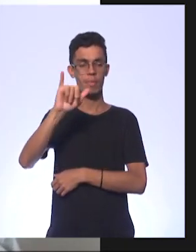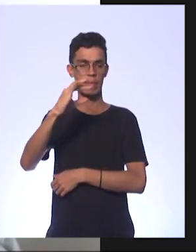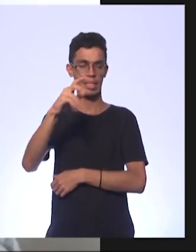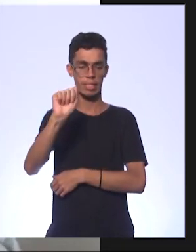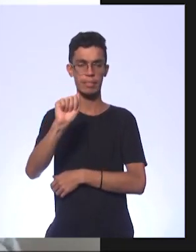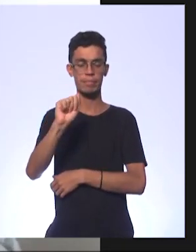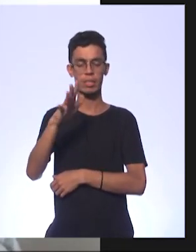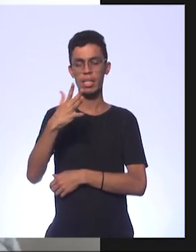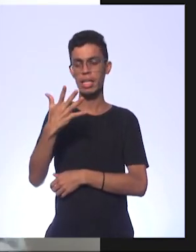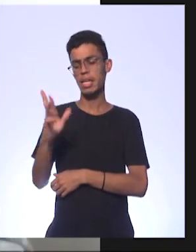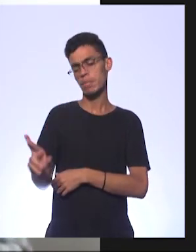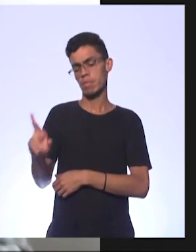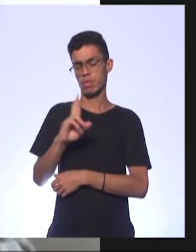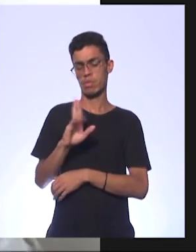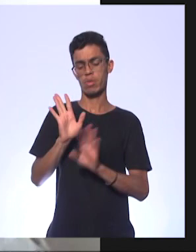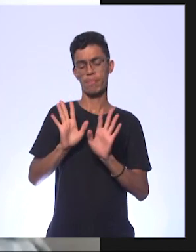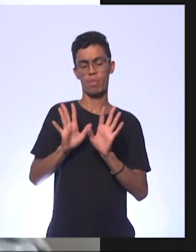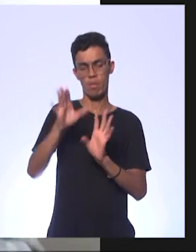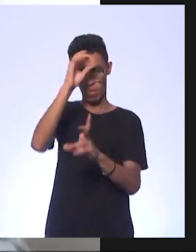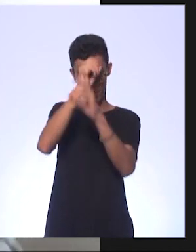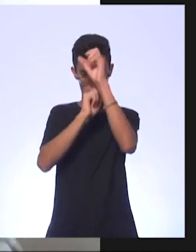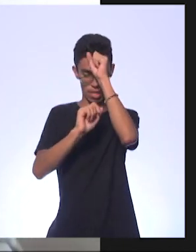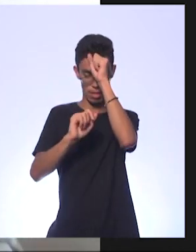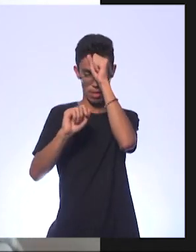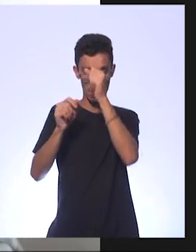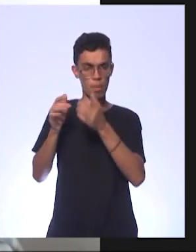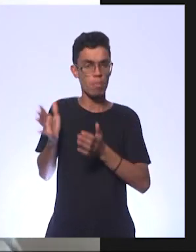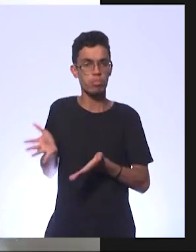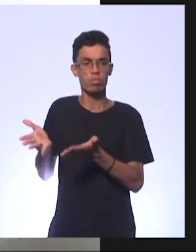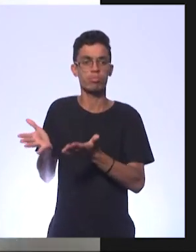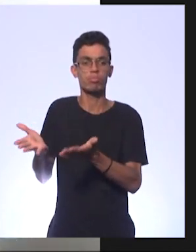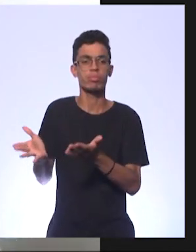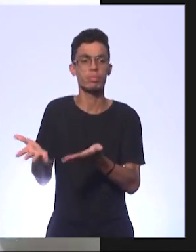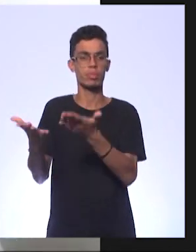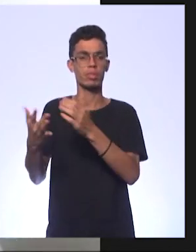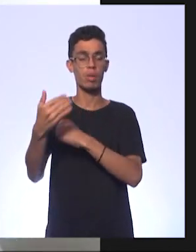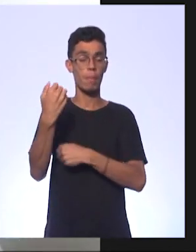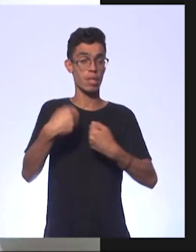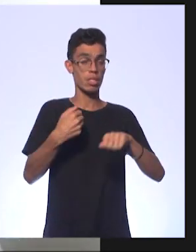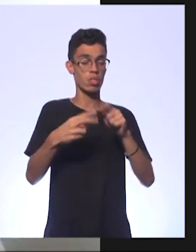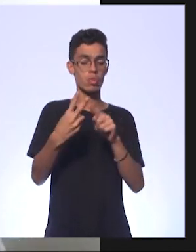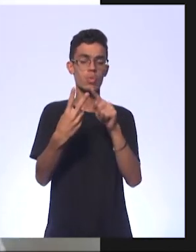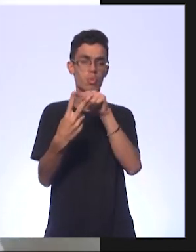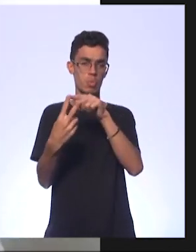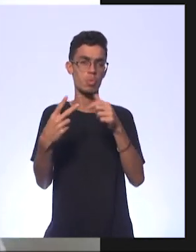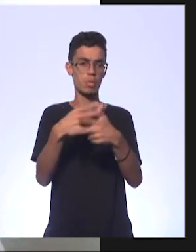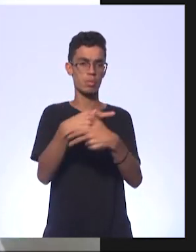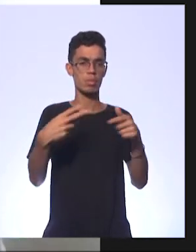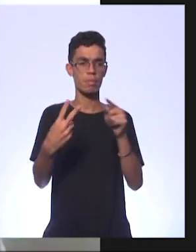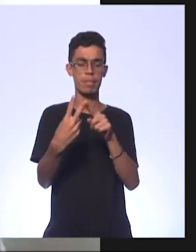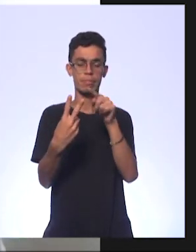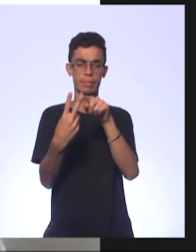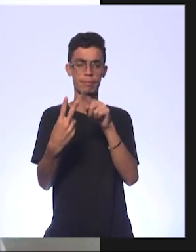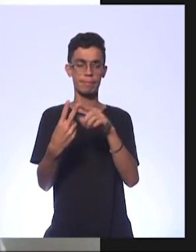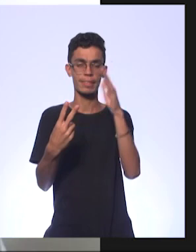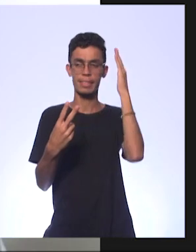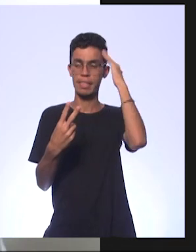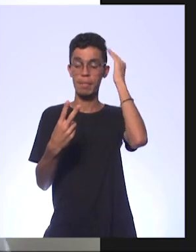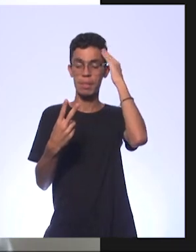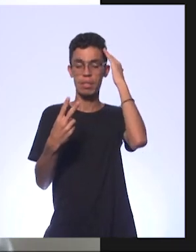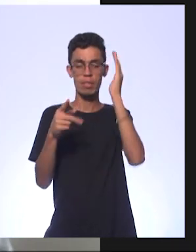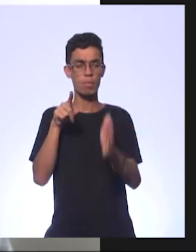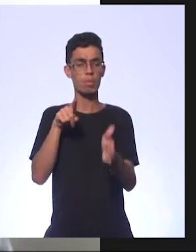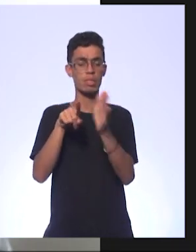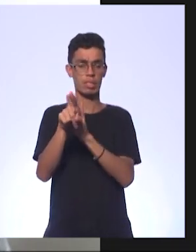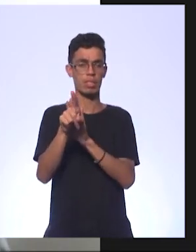aprender com essa resposta para empurrar a criança para frente. Então, eu preciso de duas coisas aí. Eu preciso saber o que eu estava perguntando